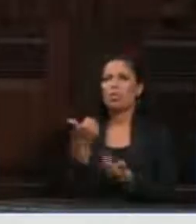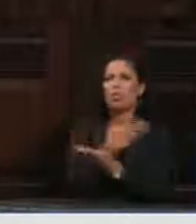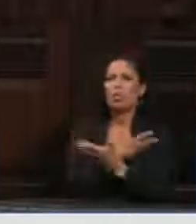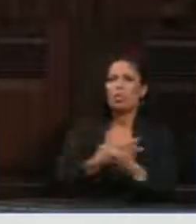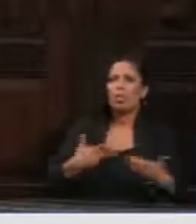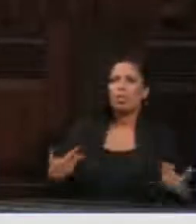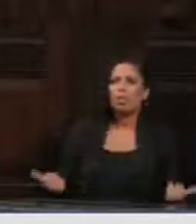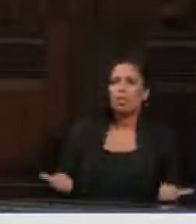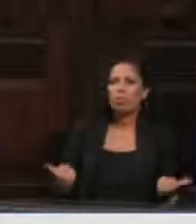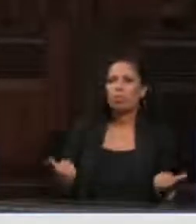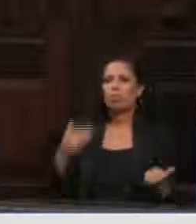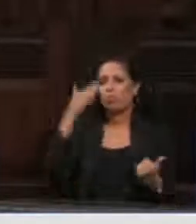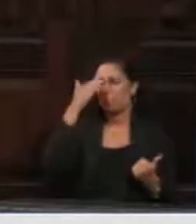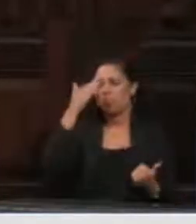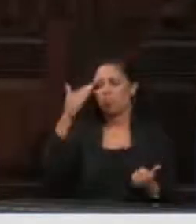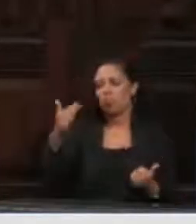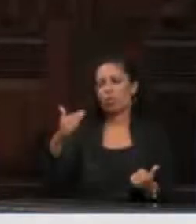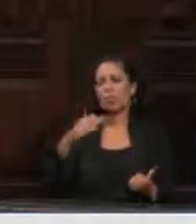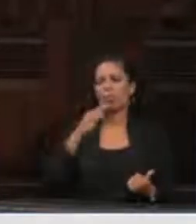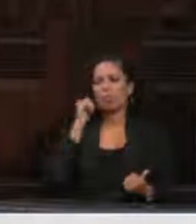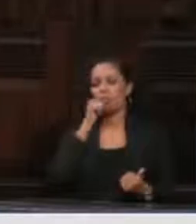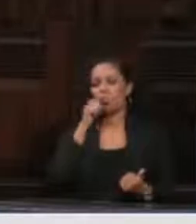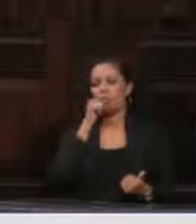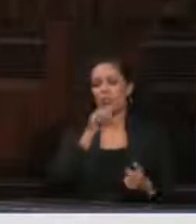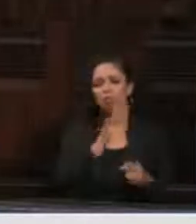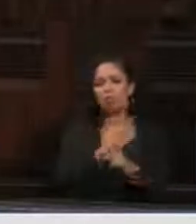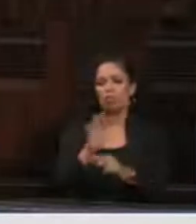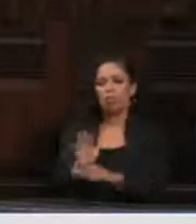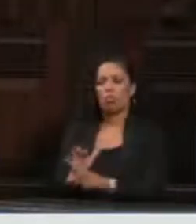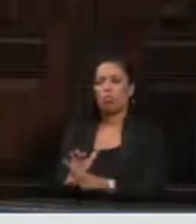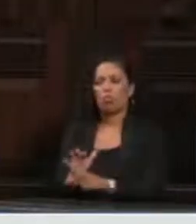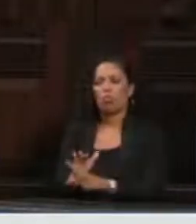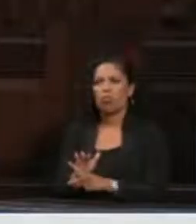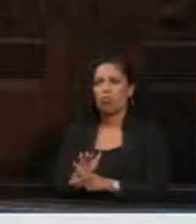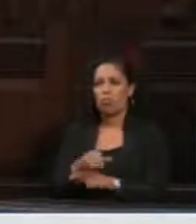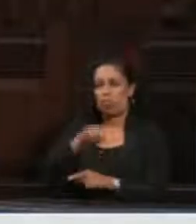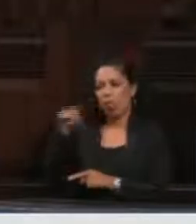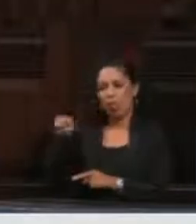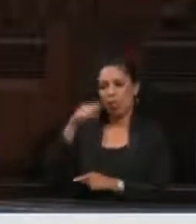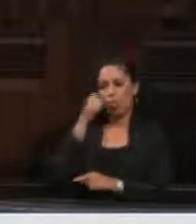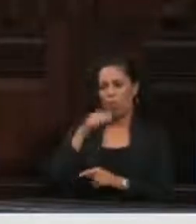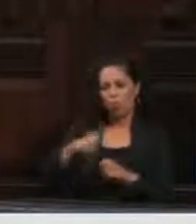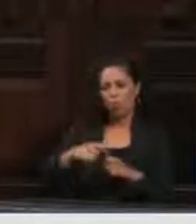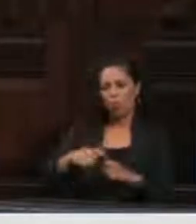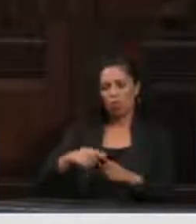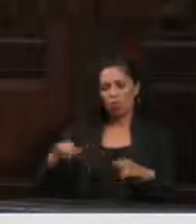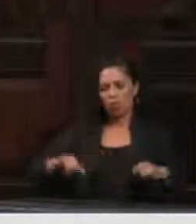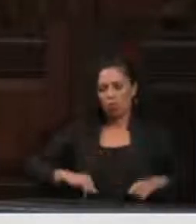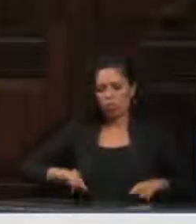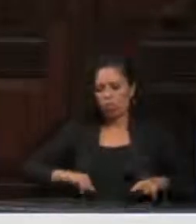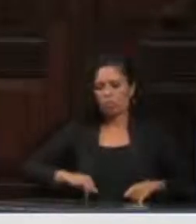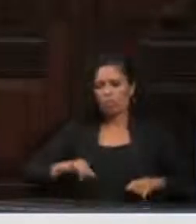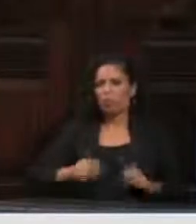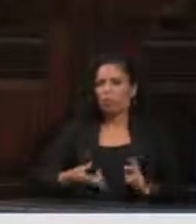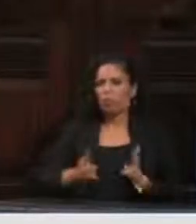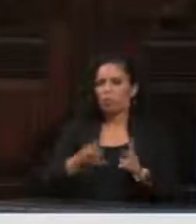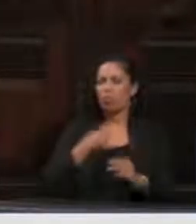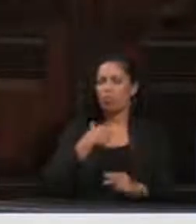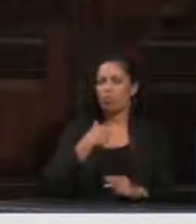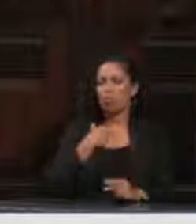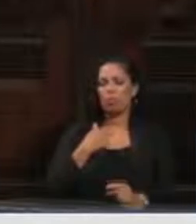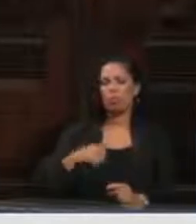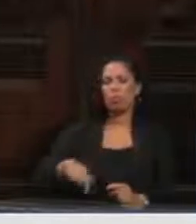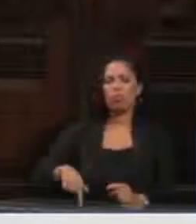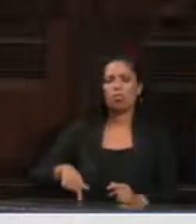oferecidos, principalmente às mulheres, que ela não sofra do jeito que está sofrendo. Então, por conta disso, né, eu